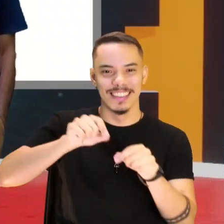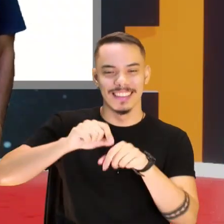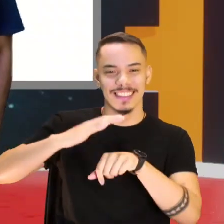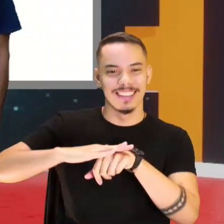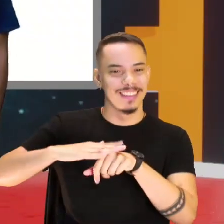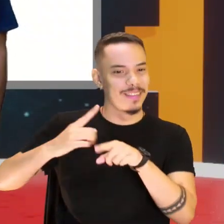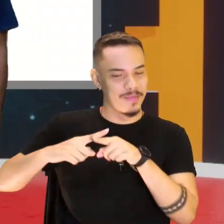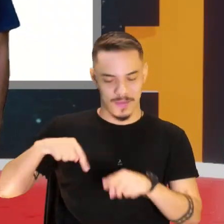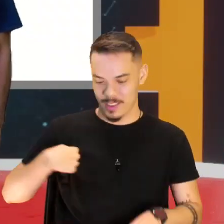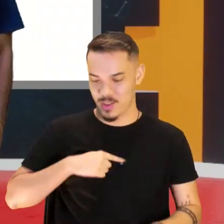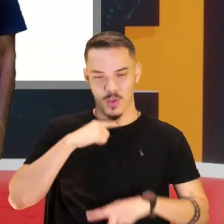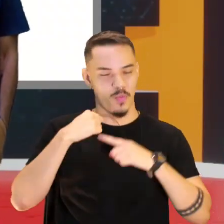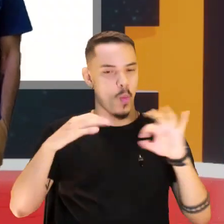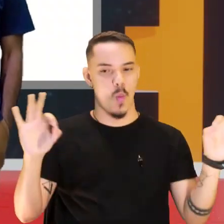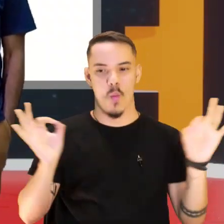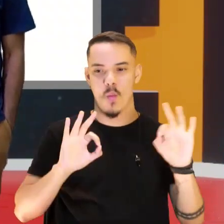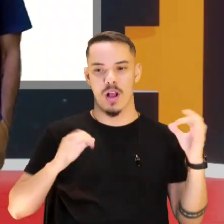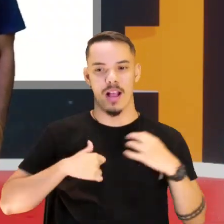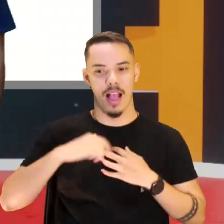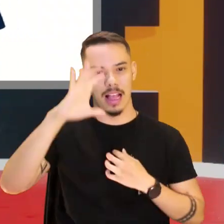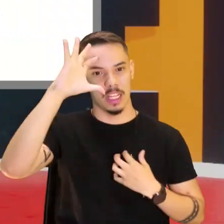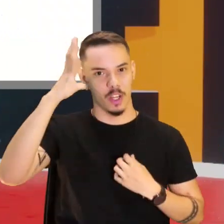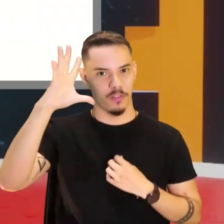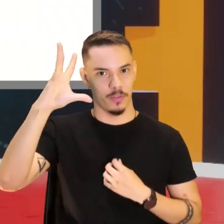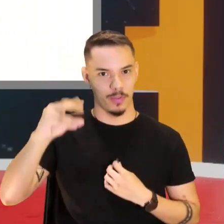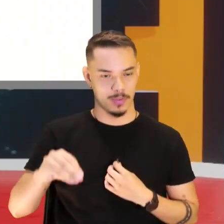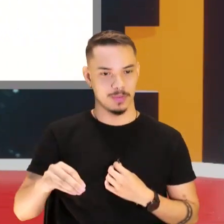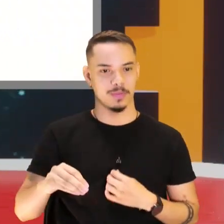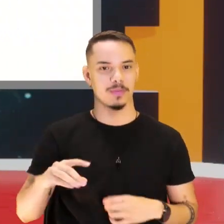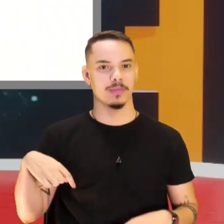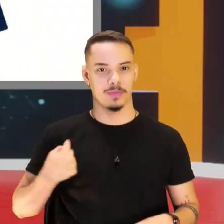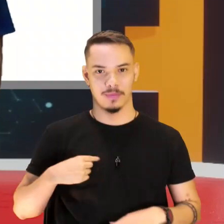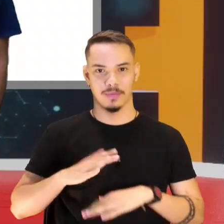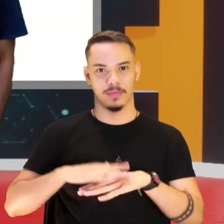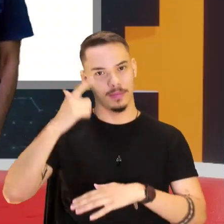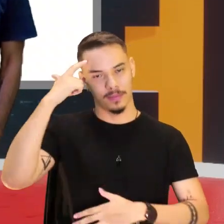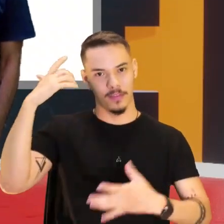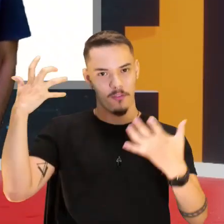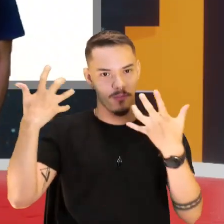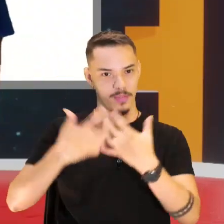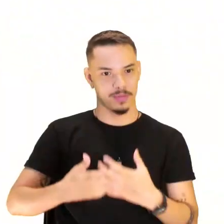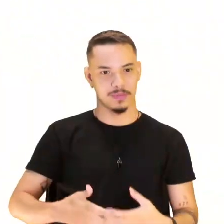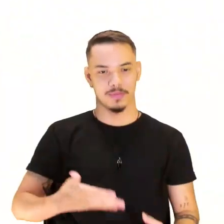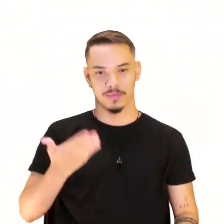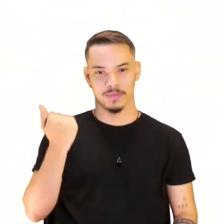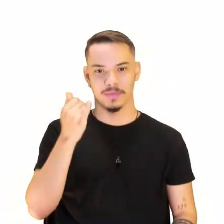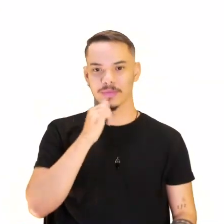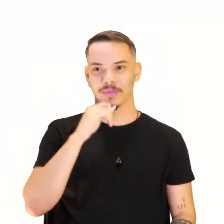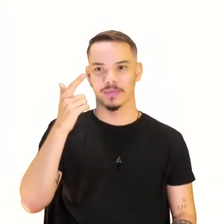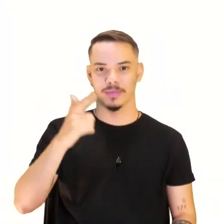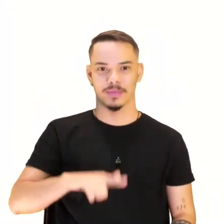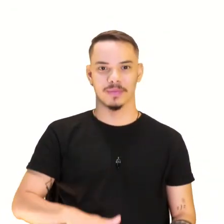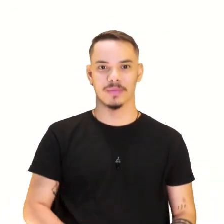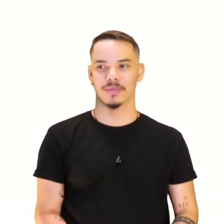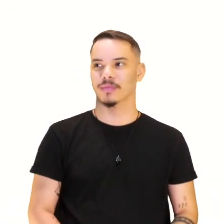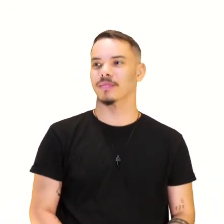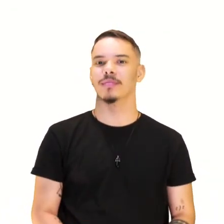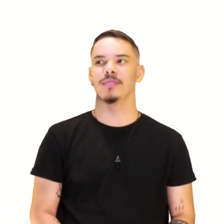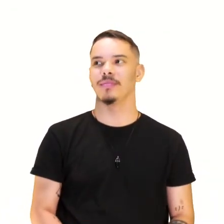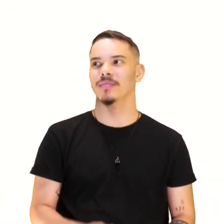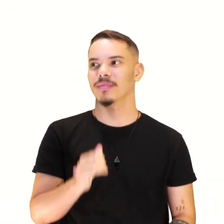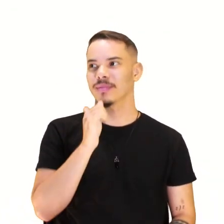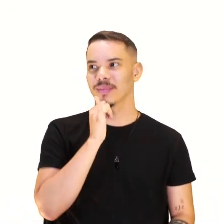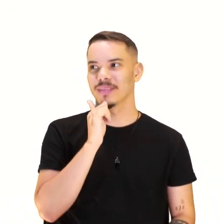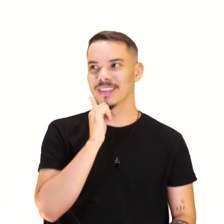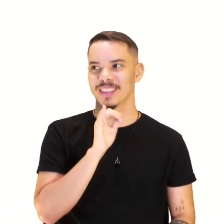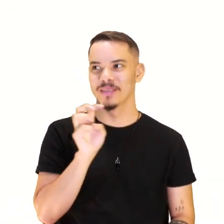aqui não deixa dúvida, não fica nada assim no abstrato. A gente bota para funcionar. Então vamos lá com mais exemplos, olha lá. Exemplo